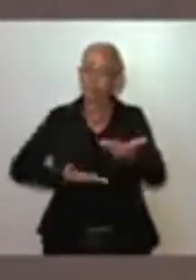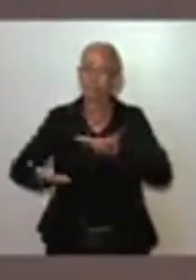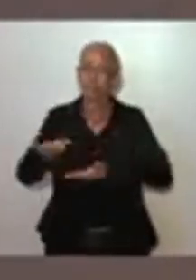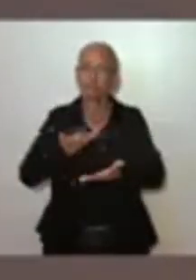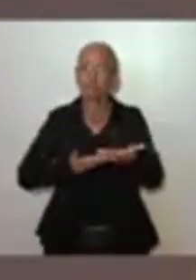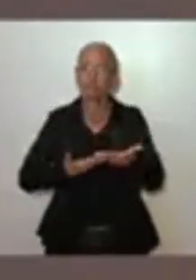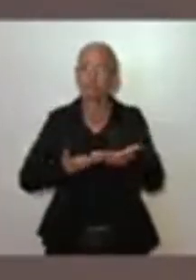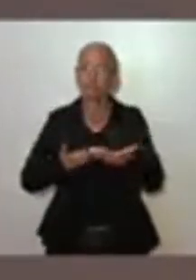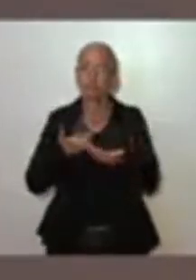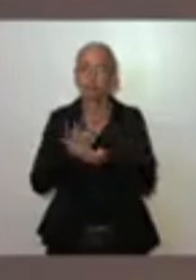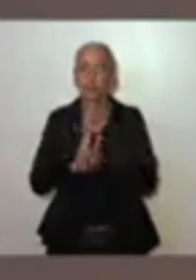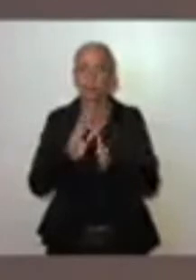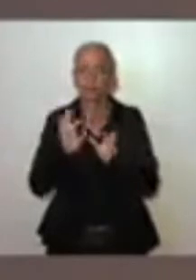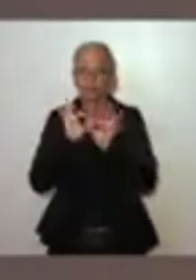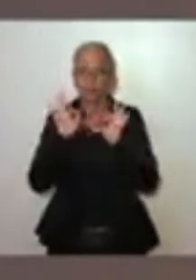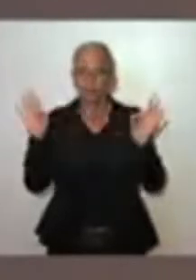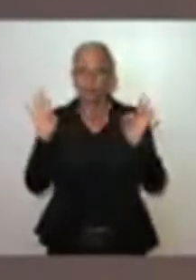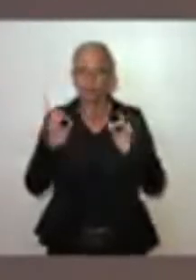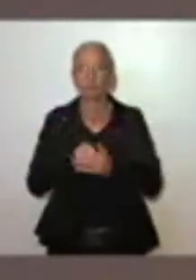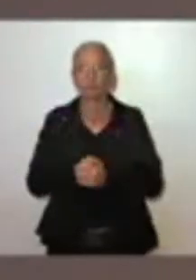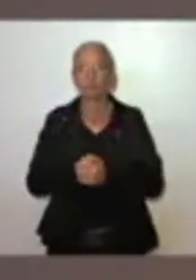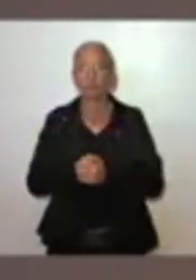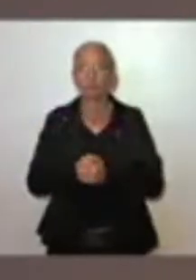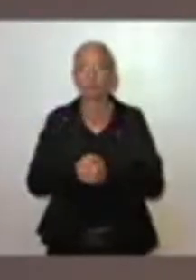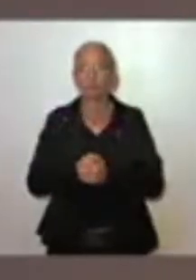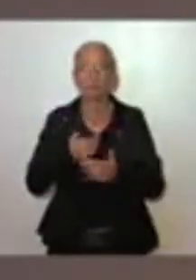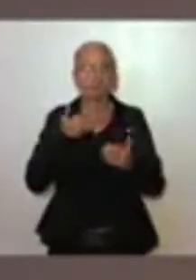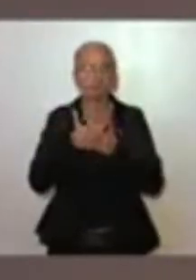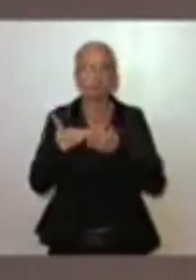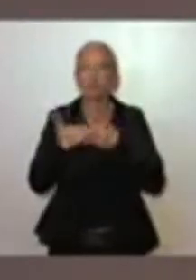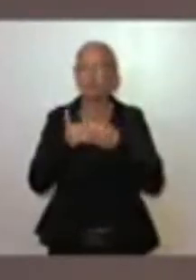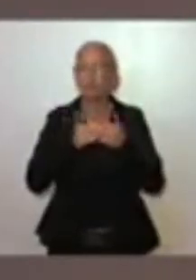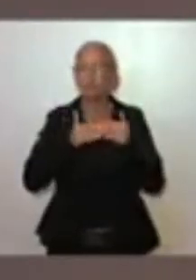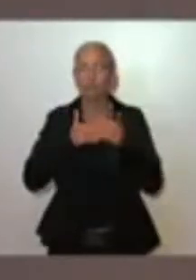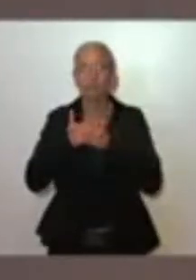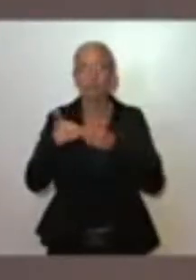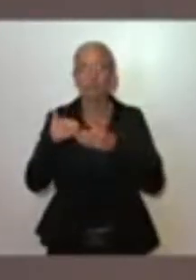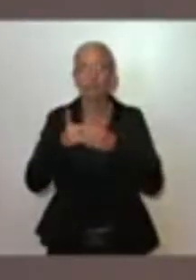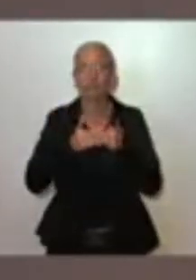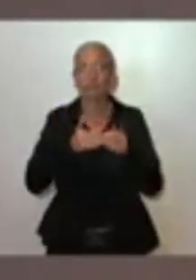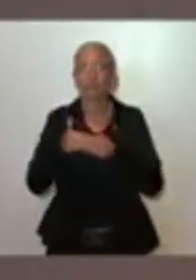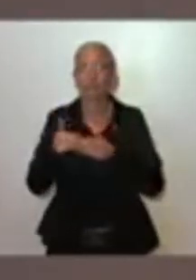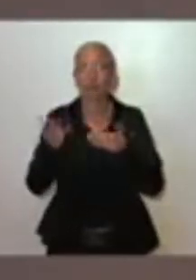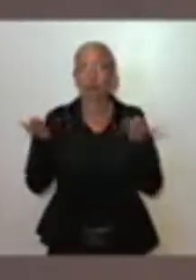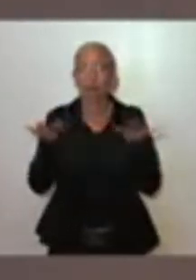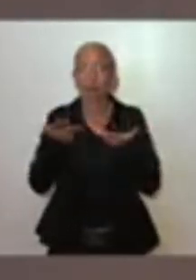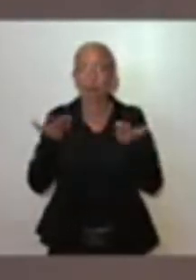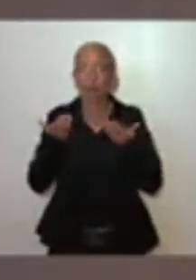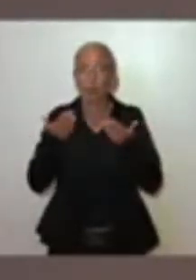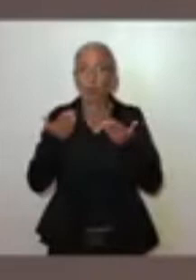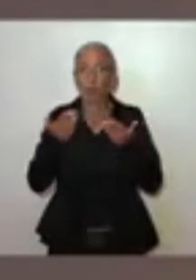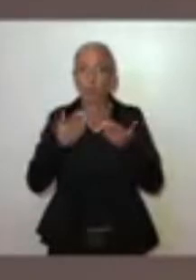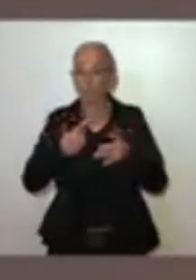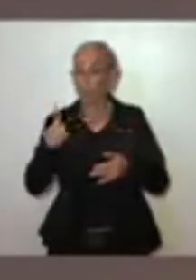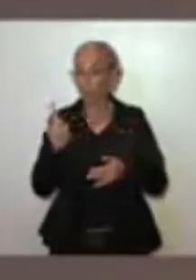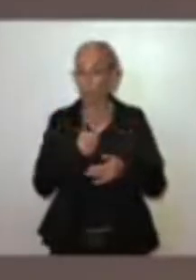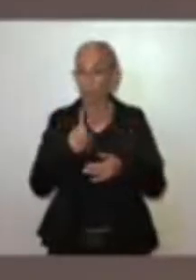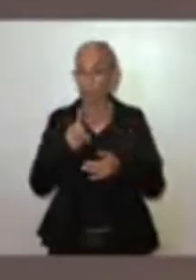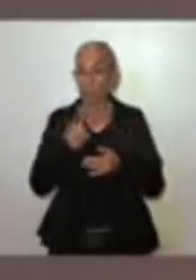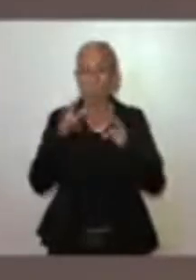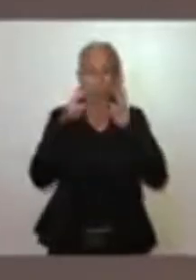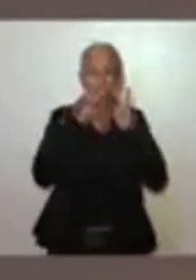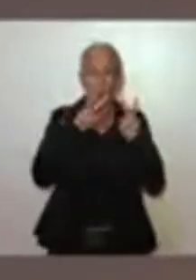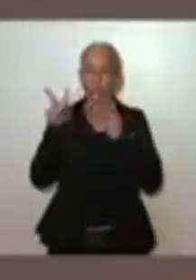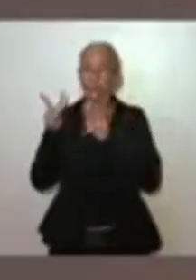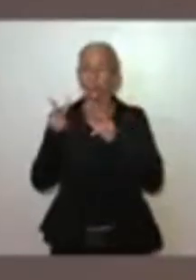é o seguinte não importa o que esteja acontecendo à sua volta a gente